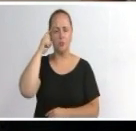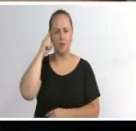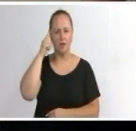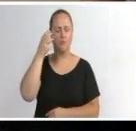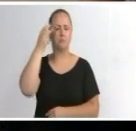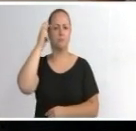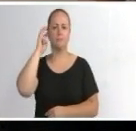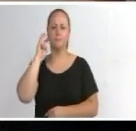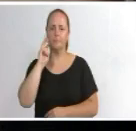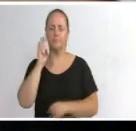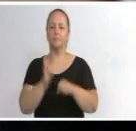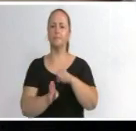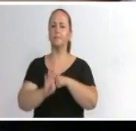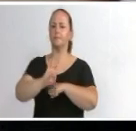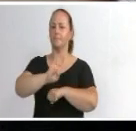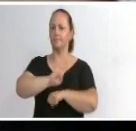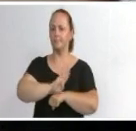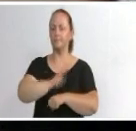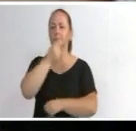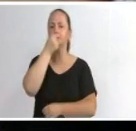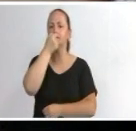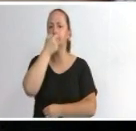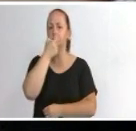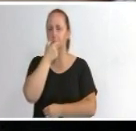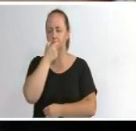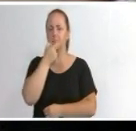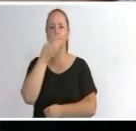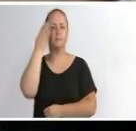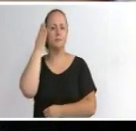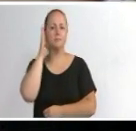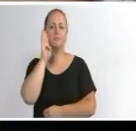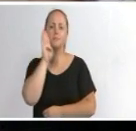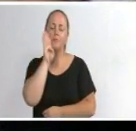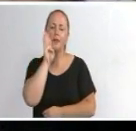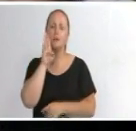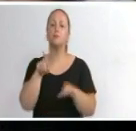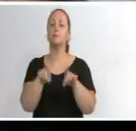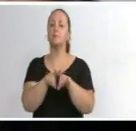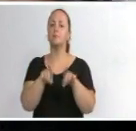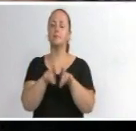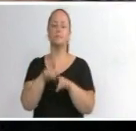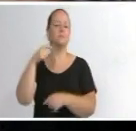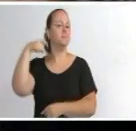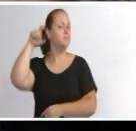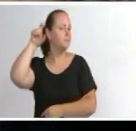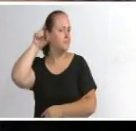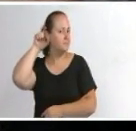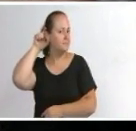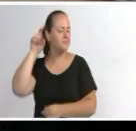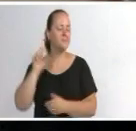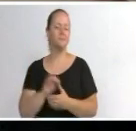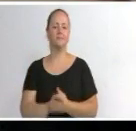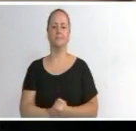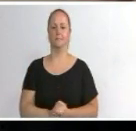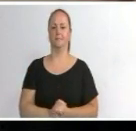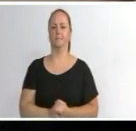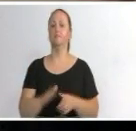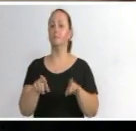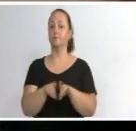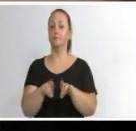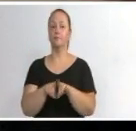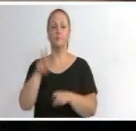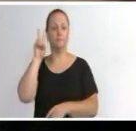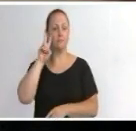vereador Zeca Bombeiro, vereador Odemar Becker, vereador Beto Tribes e vereador Jantz Jürg Mantel. E quero lembrar mais uma vez,